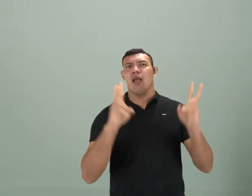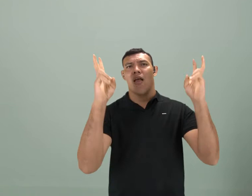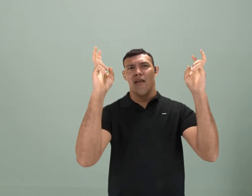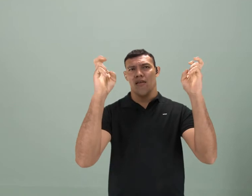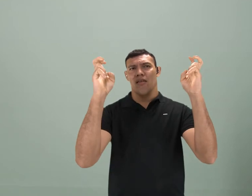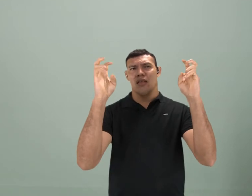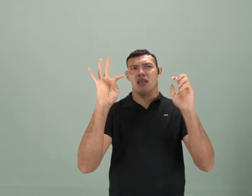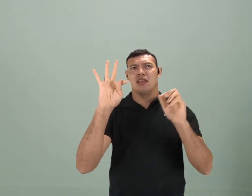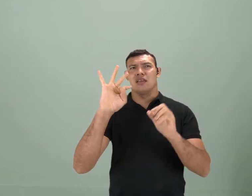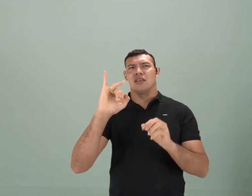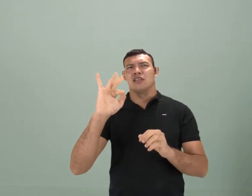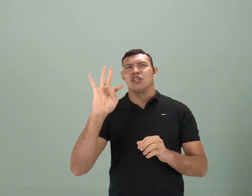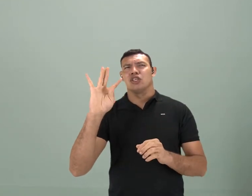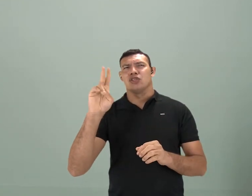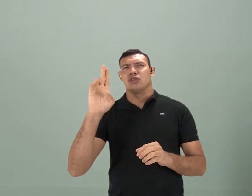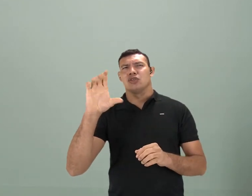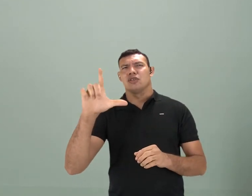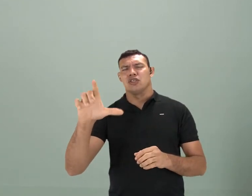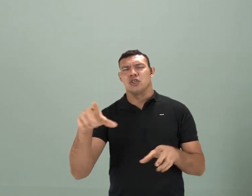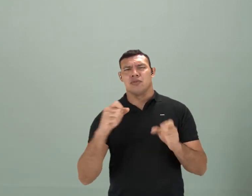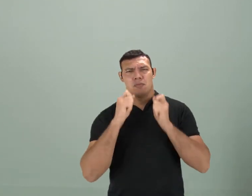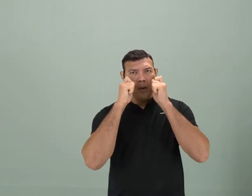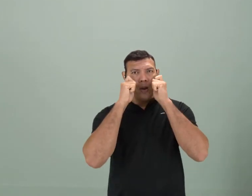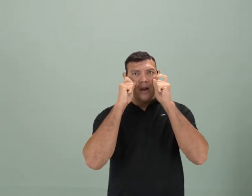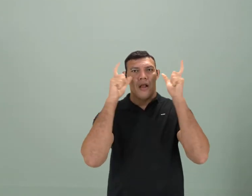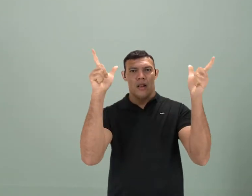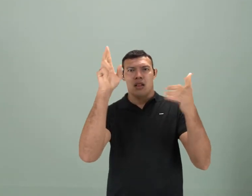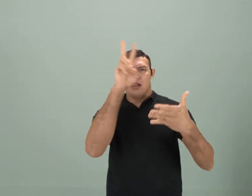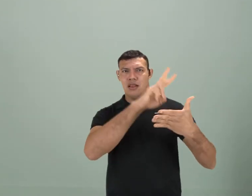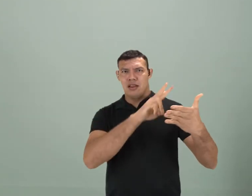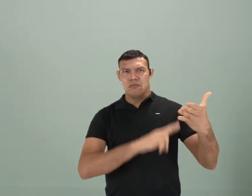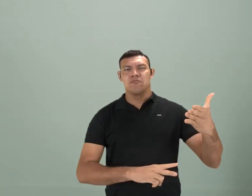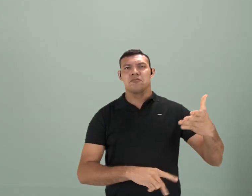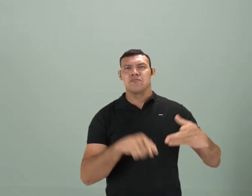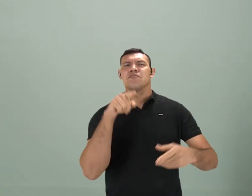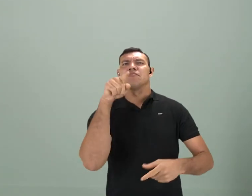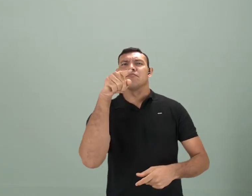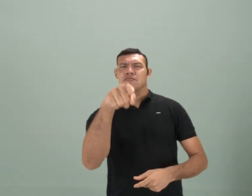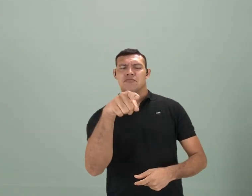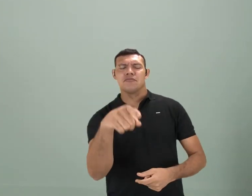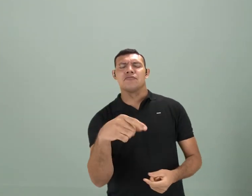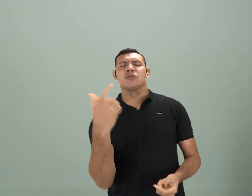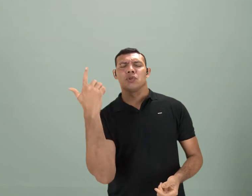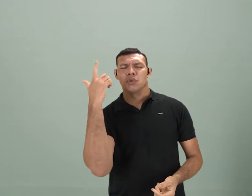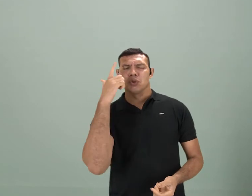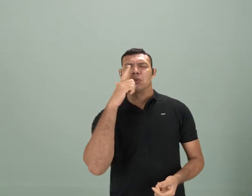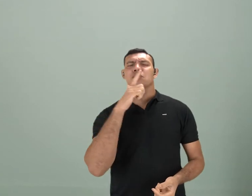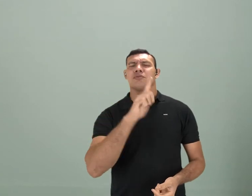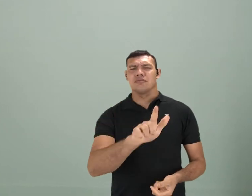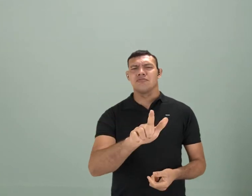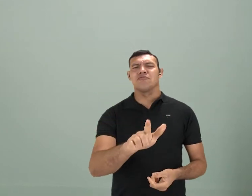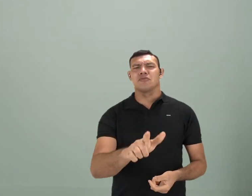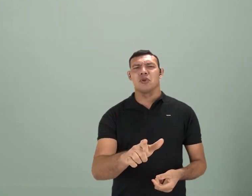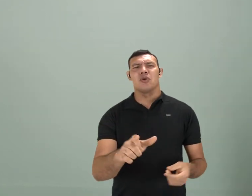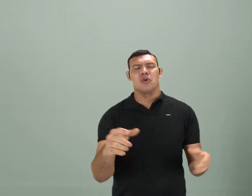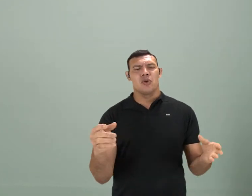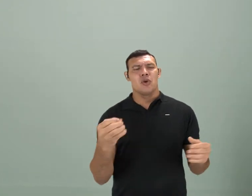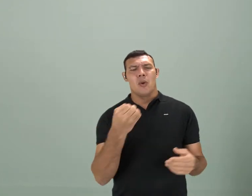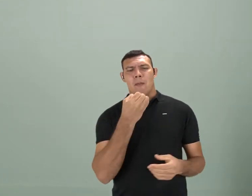que você vai falar, que vai chamar a atenção do leitor, depois você vai concluindo e fechando esse